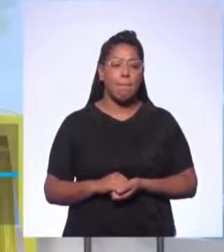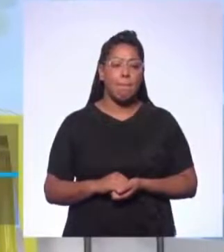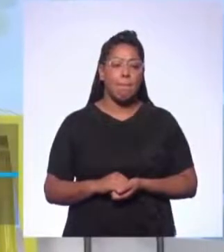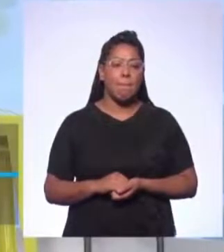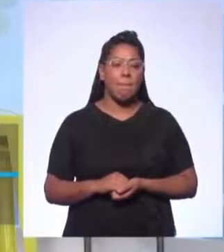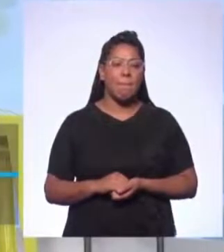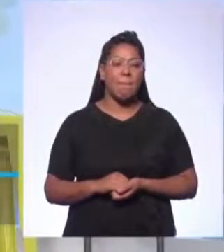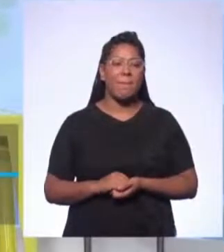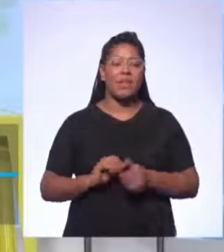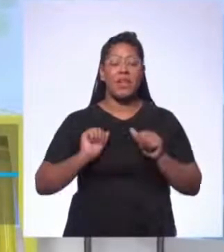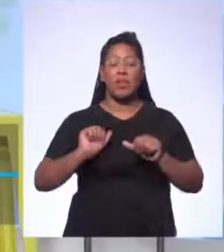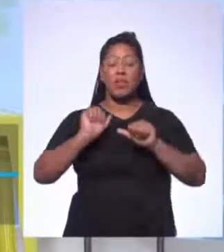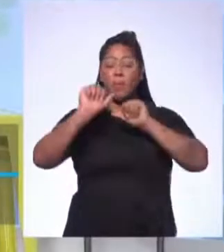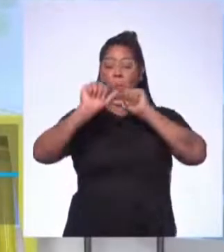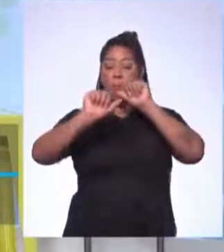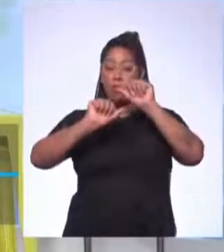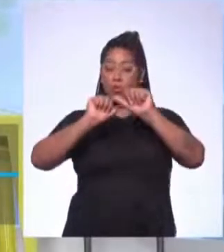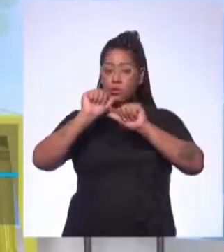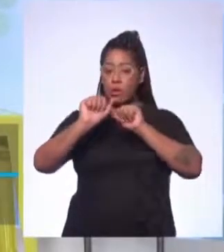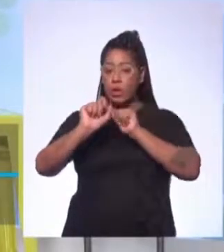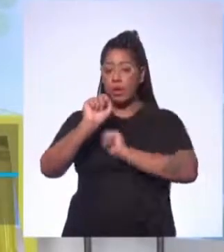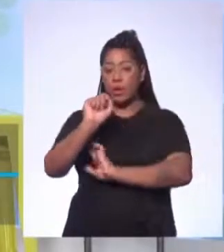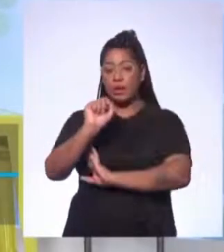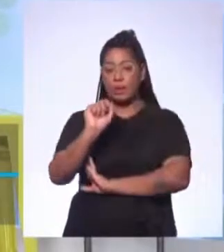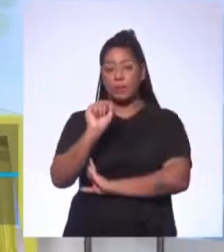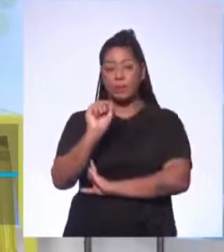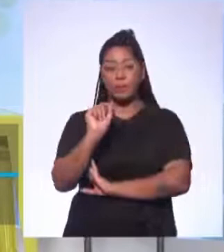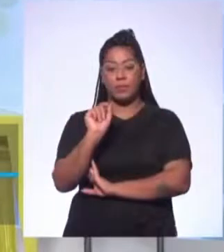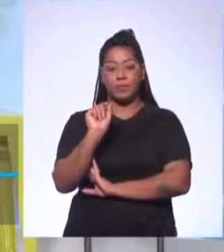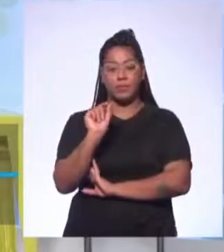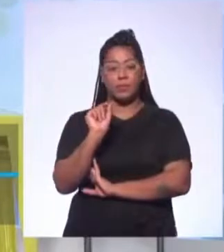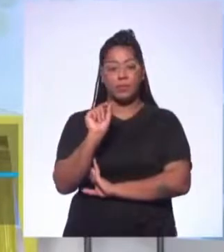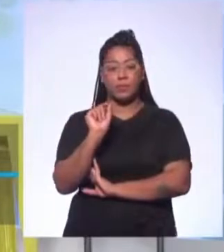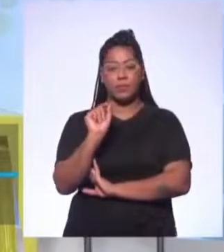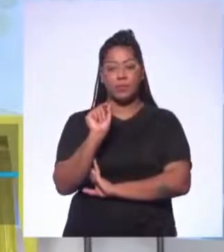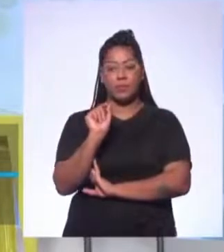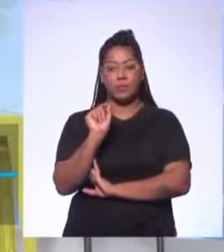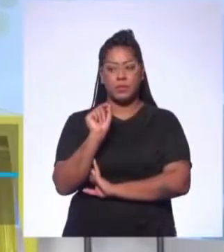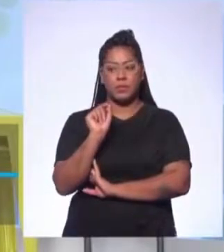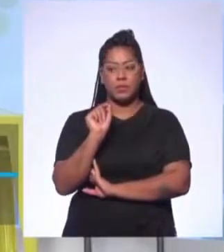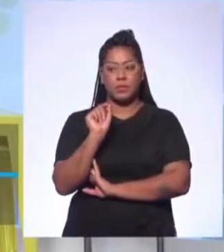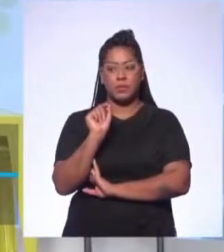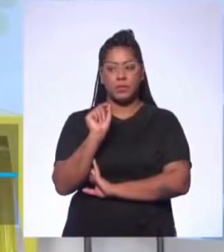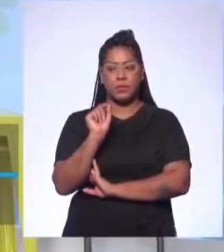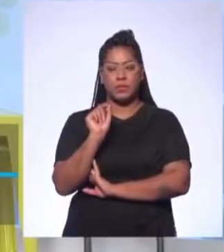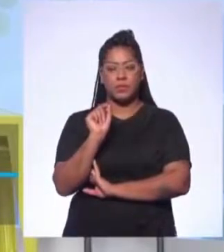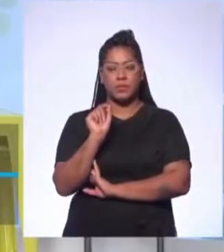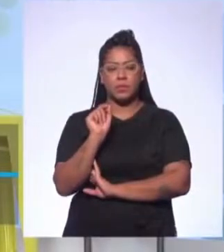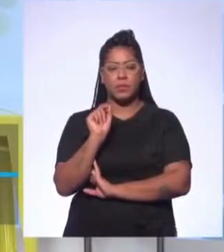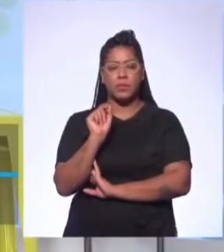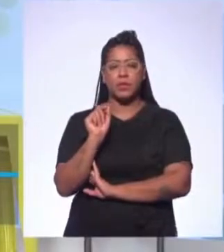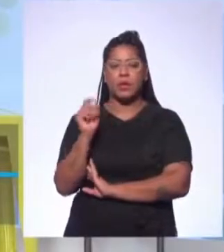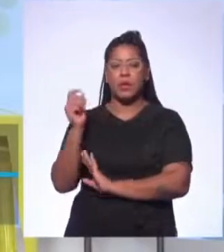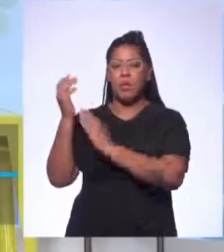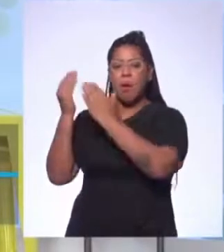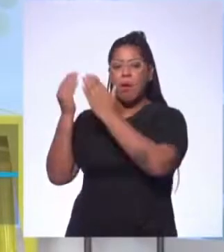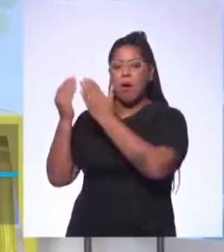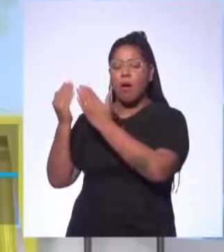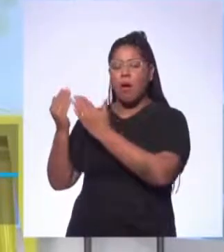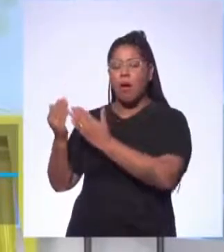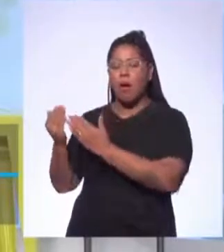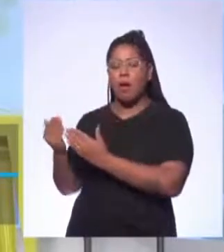em partículas assim que contamina menos do que esses produtos.